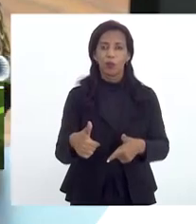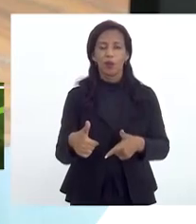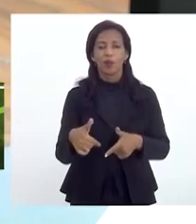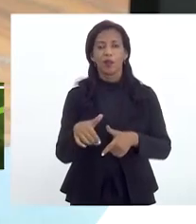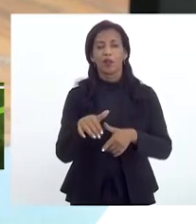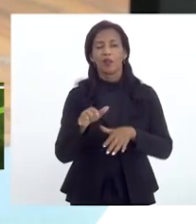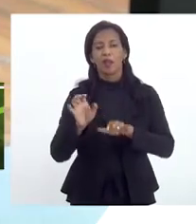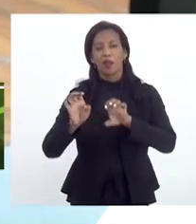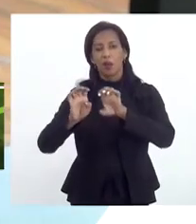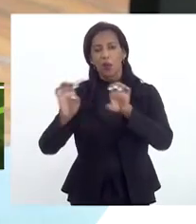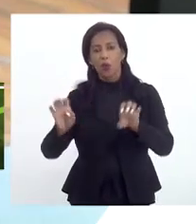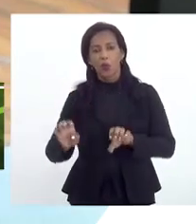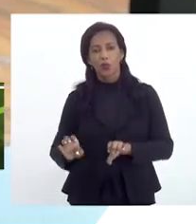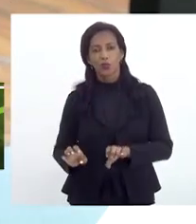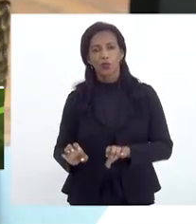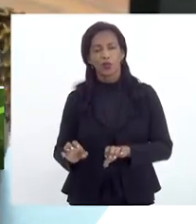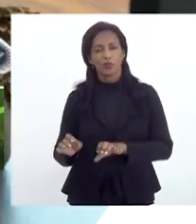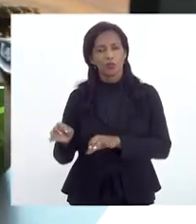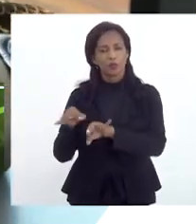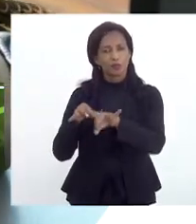na construção desses documentos